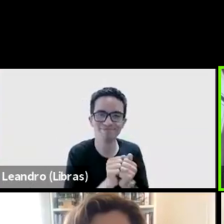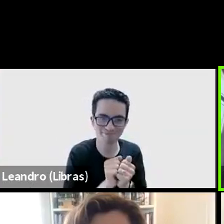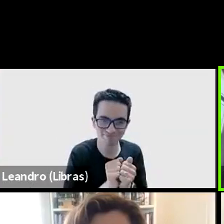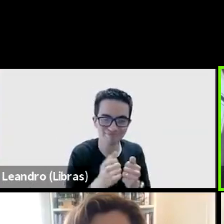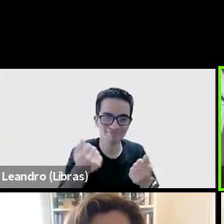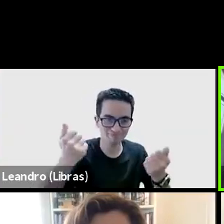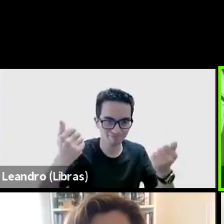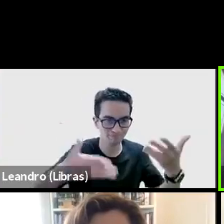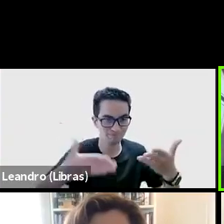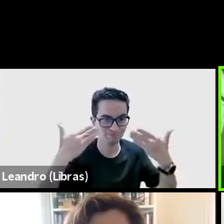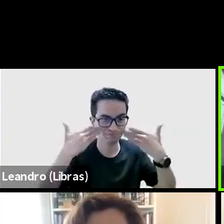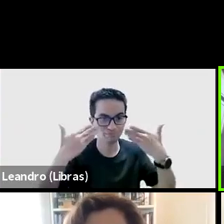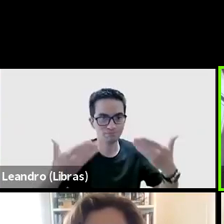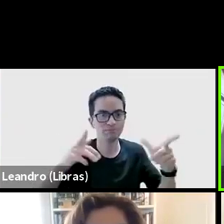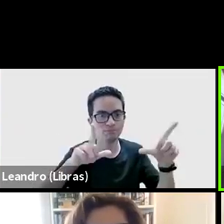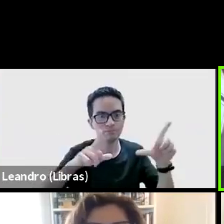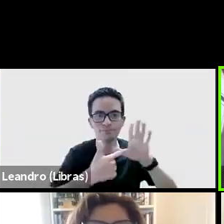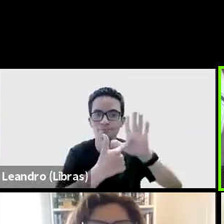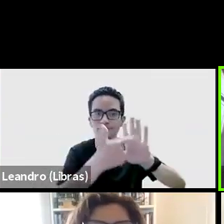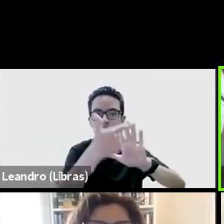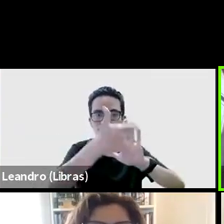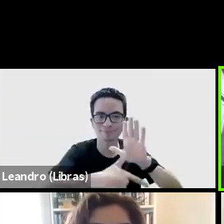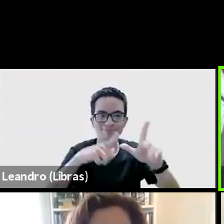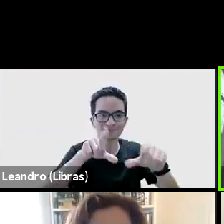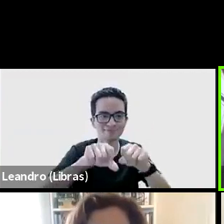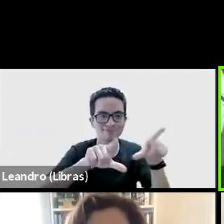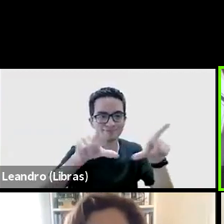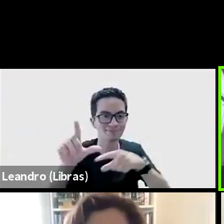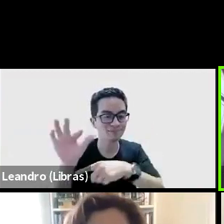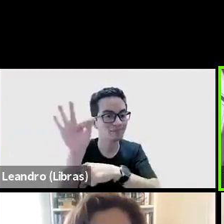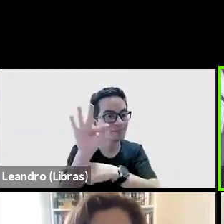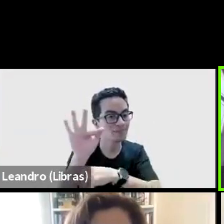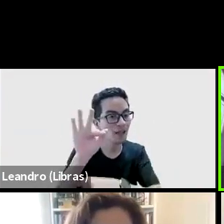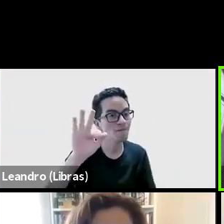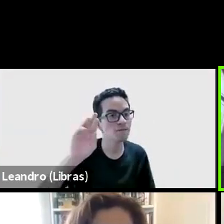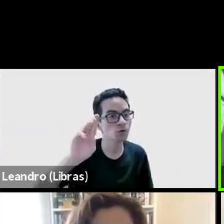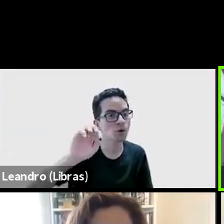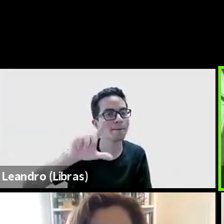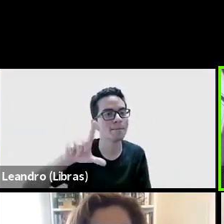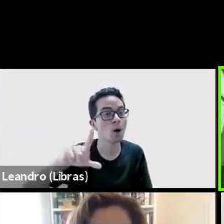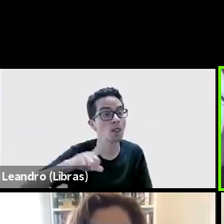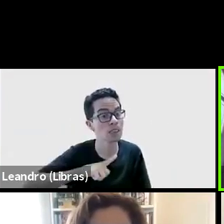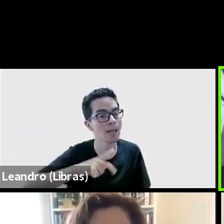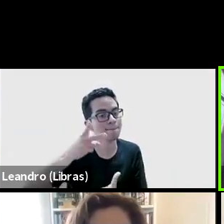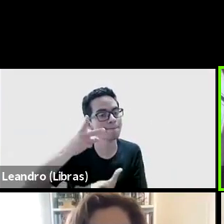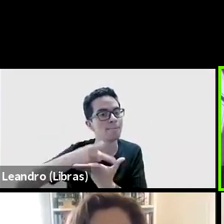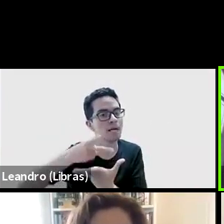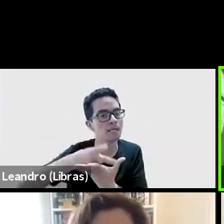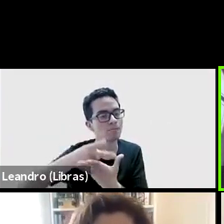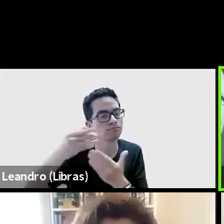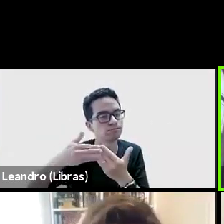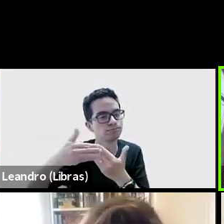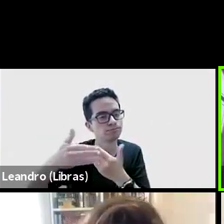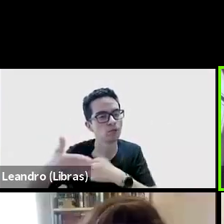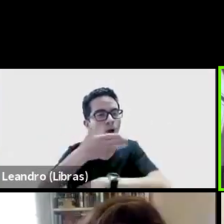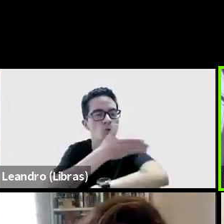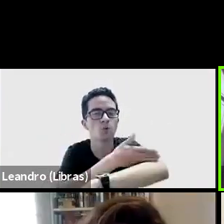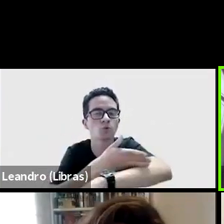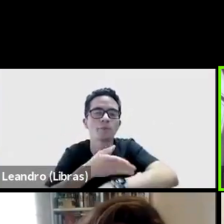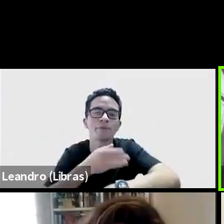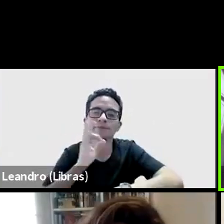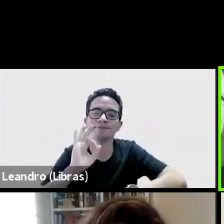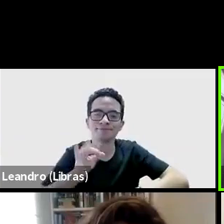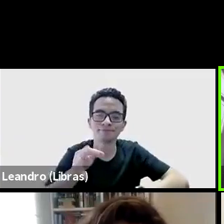apresentação acadêmica formal, né? Só para a gente manter uma certa tradição, depois a gente